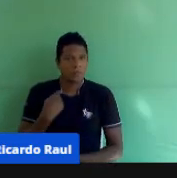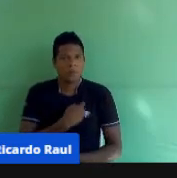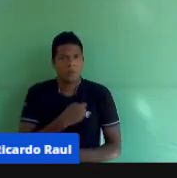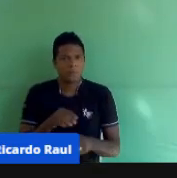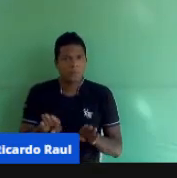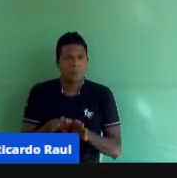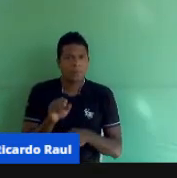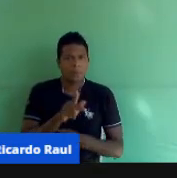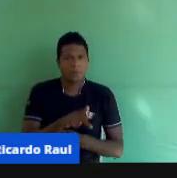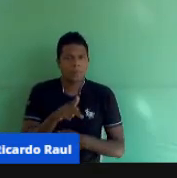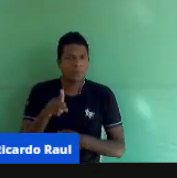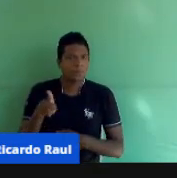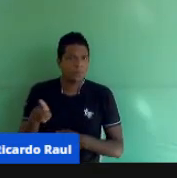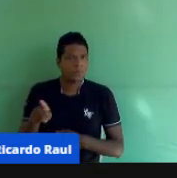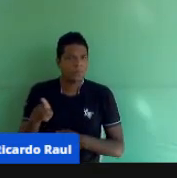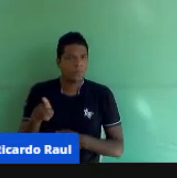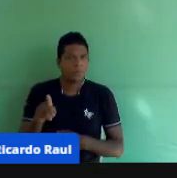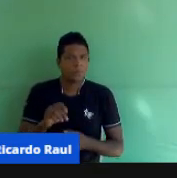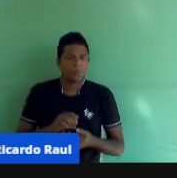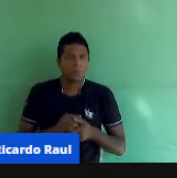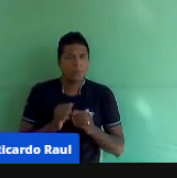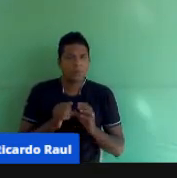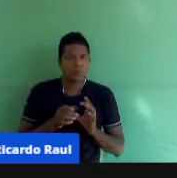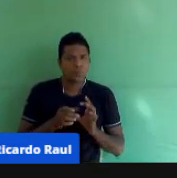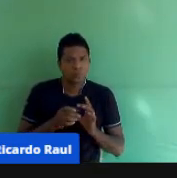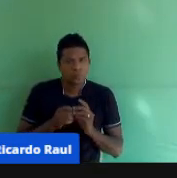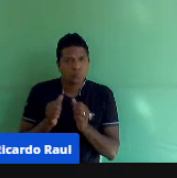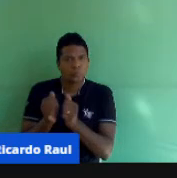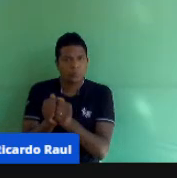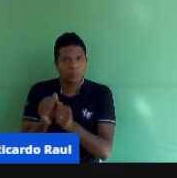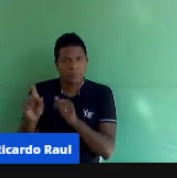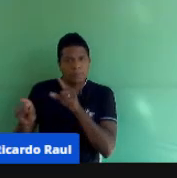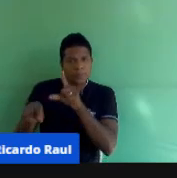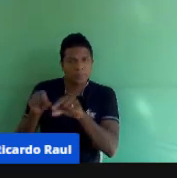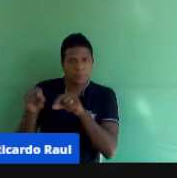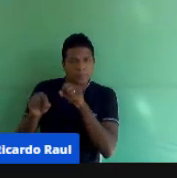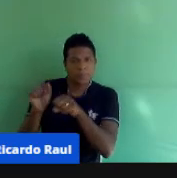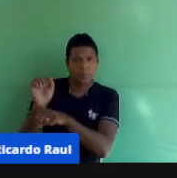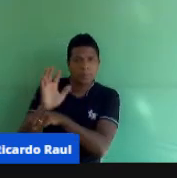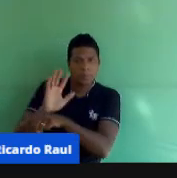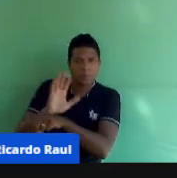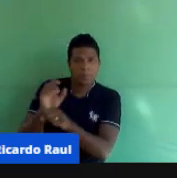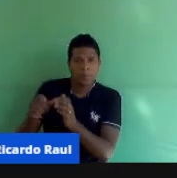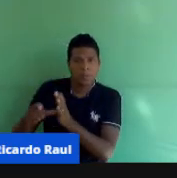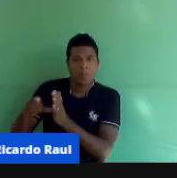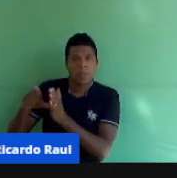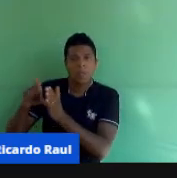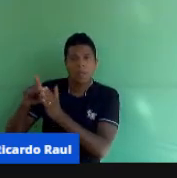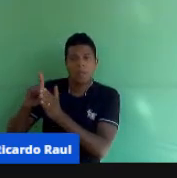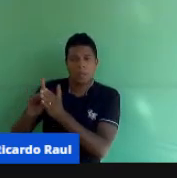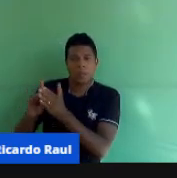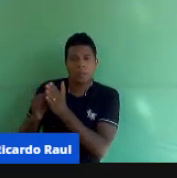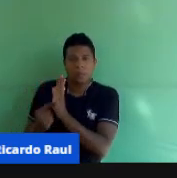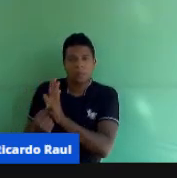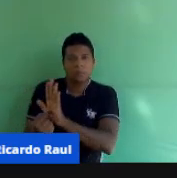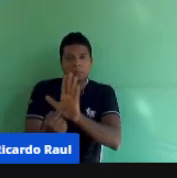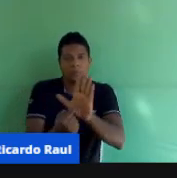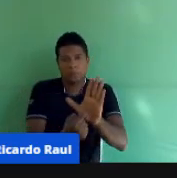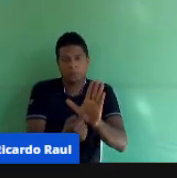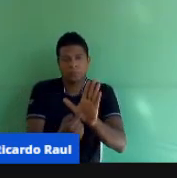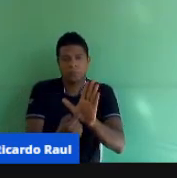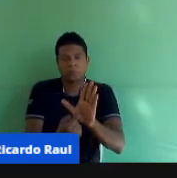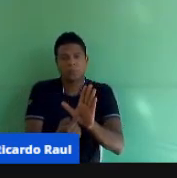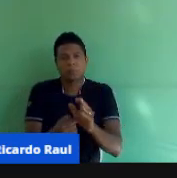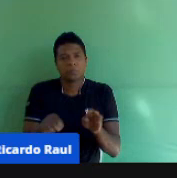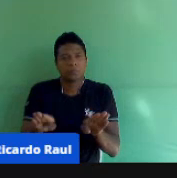coisa descolada da outra. A partir do momento que você seleciona, que você assiste o filme antes de recomendar, antes de aplicar esse filme, a gente